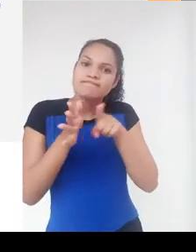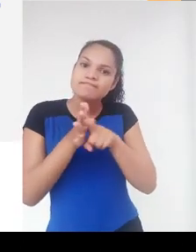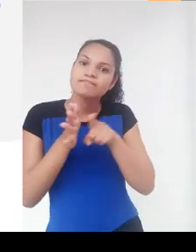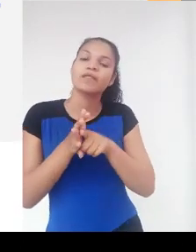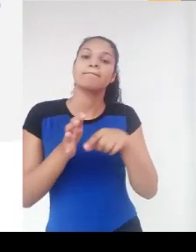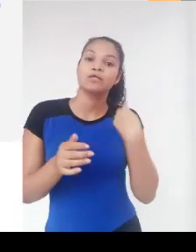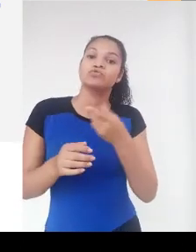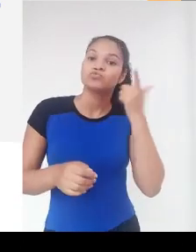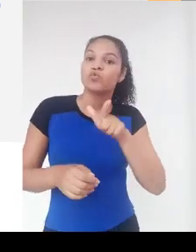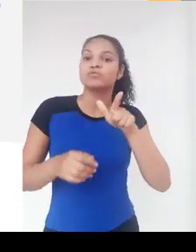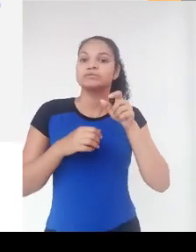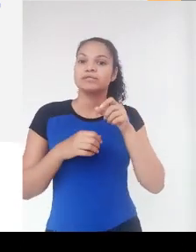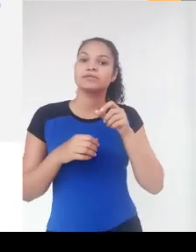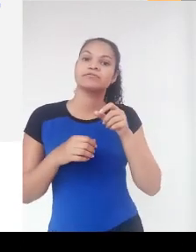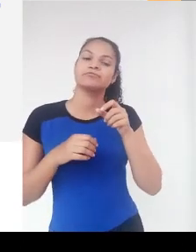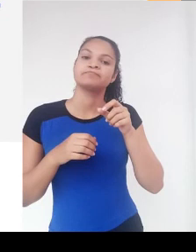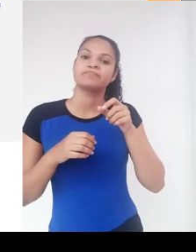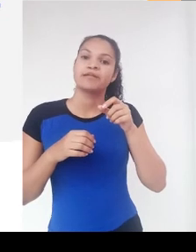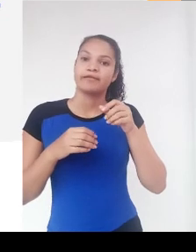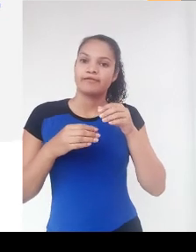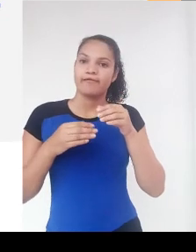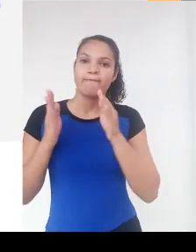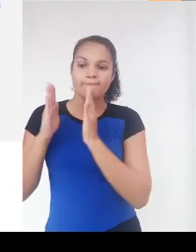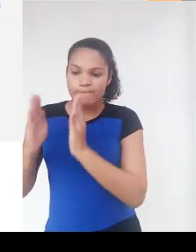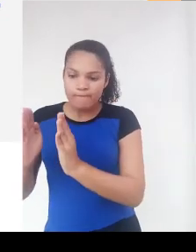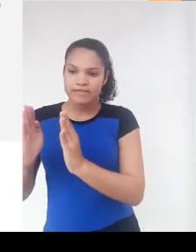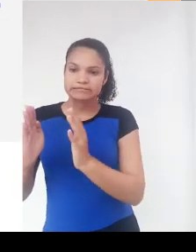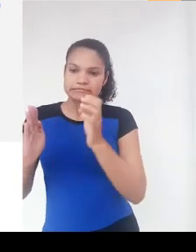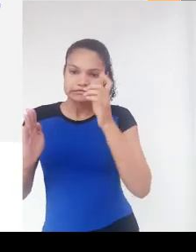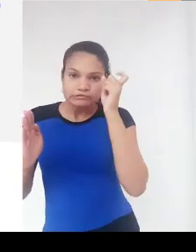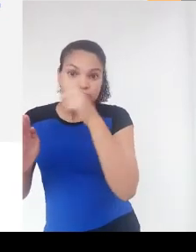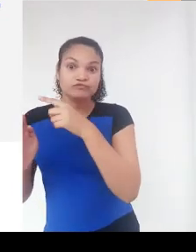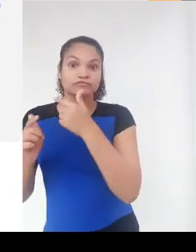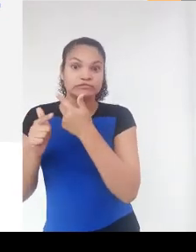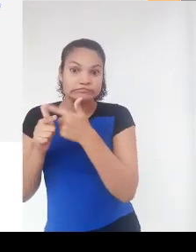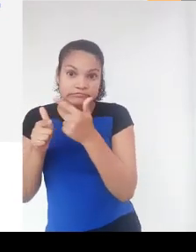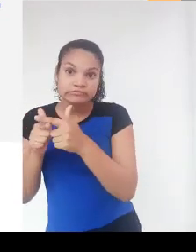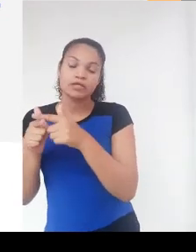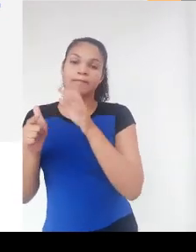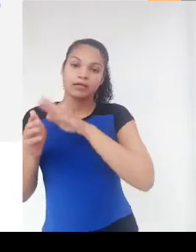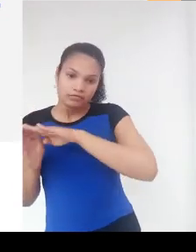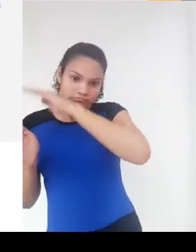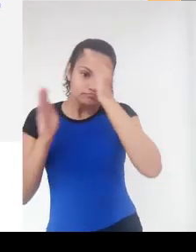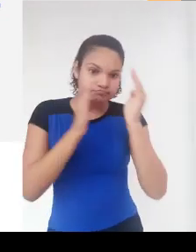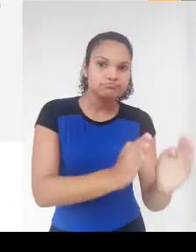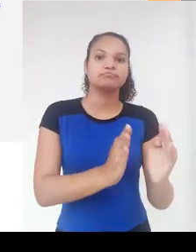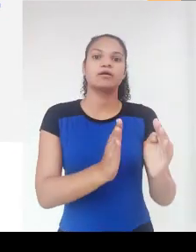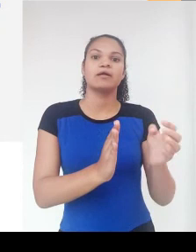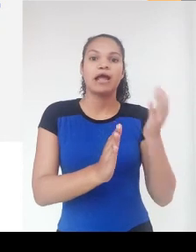consiga passar esse período grave, sério de saúde pública no Brasil e no mundo, e depois que